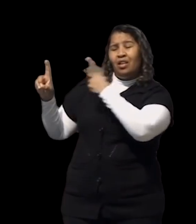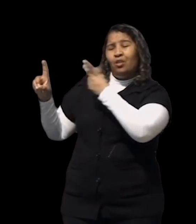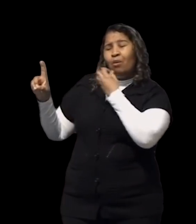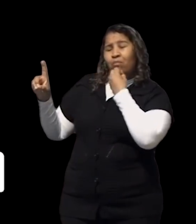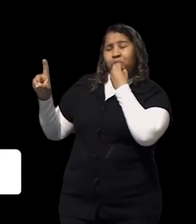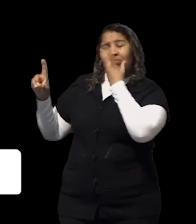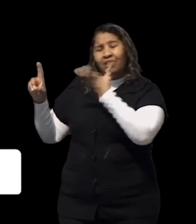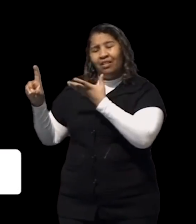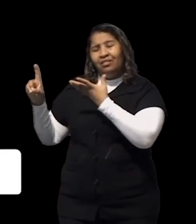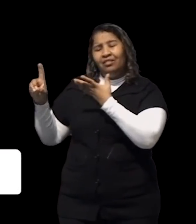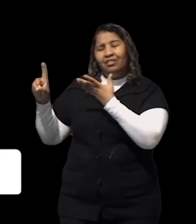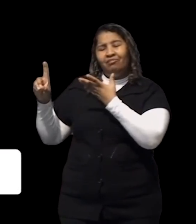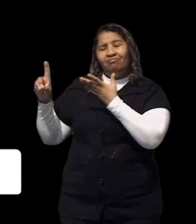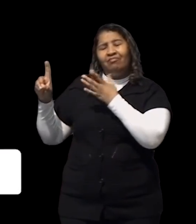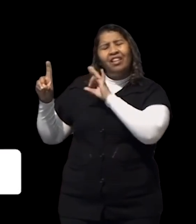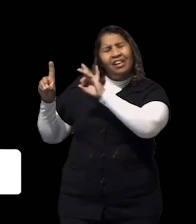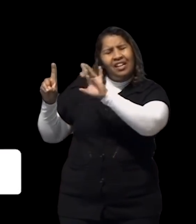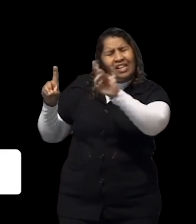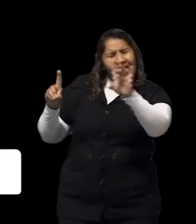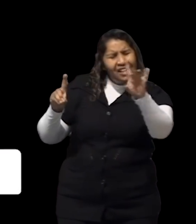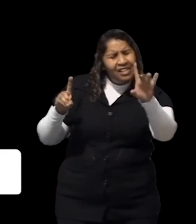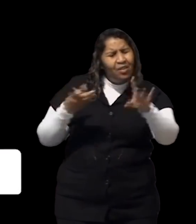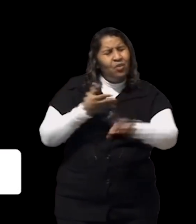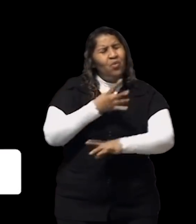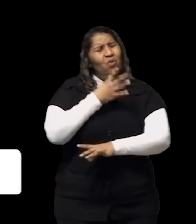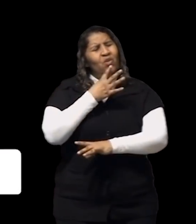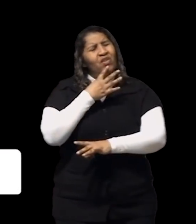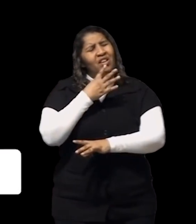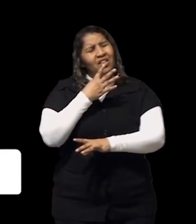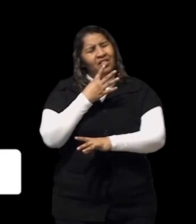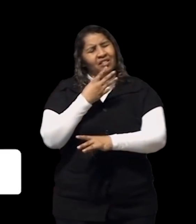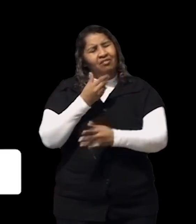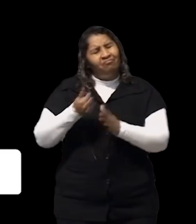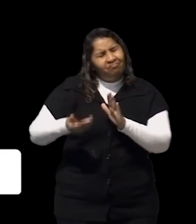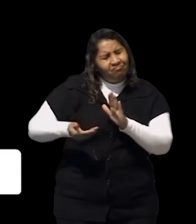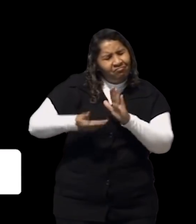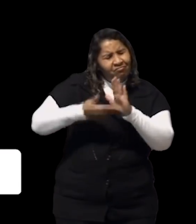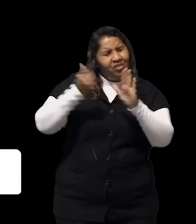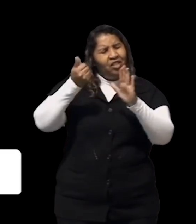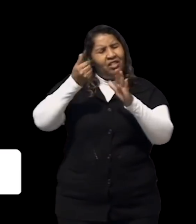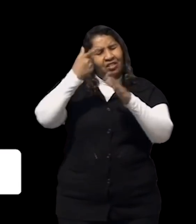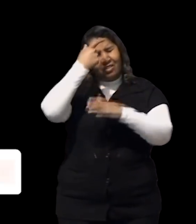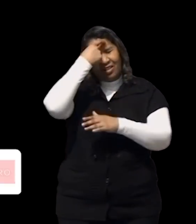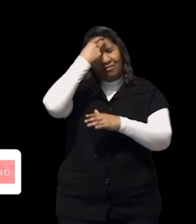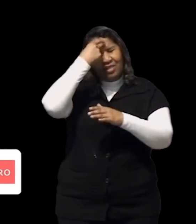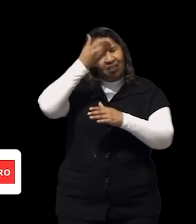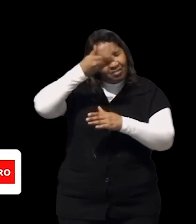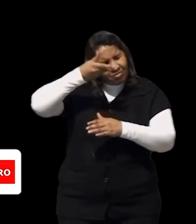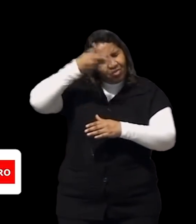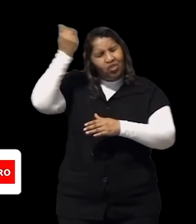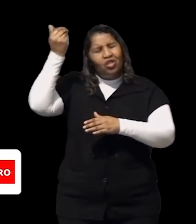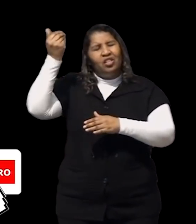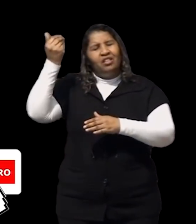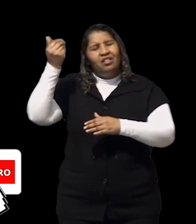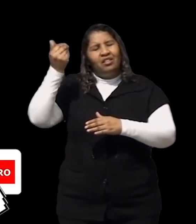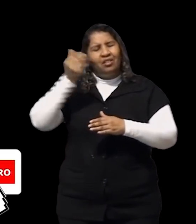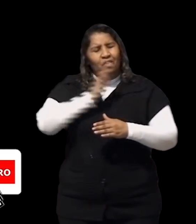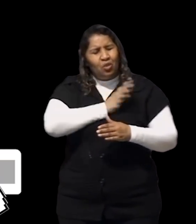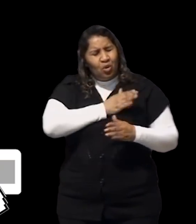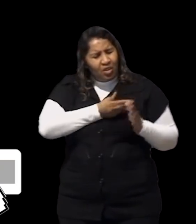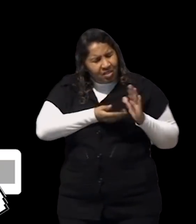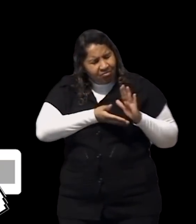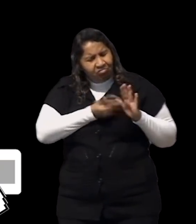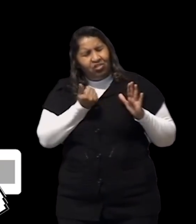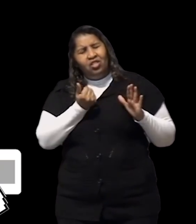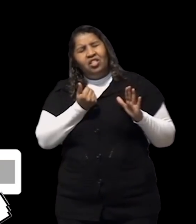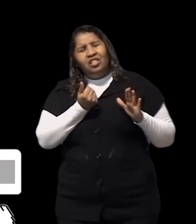na vida dos teus filhos Tira do Coração e da mente toda mentira que os escravizou que